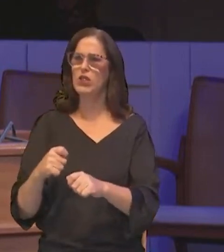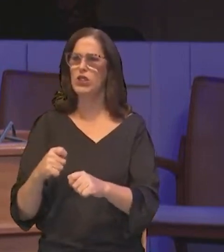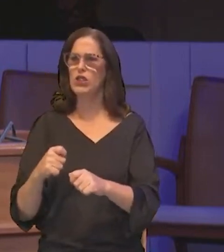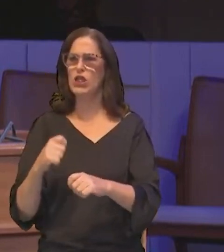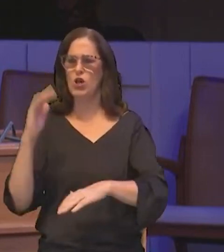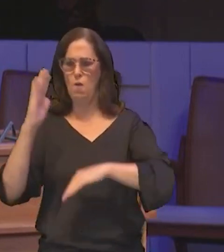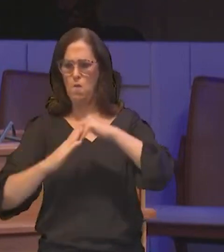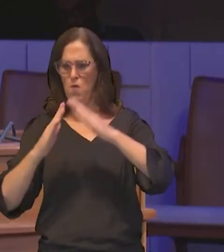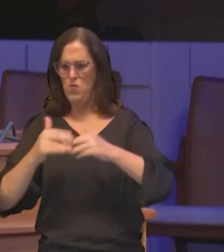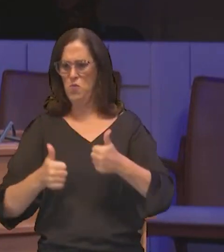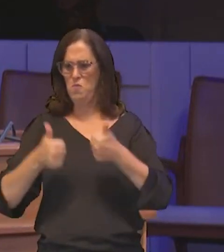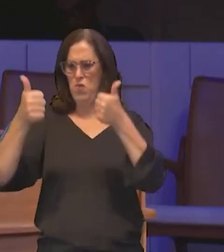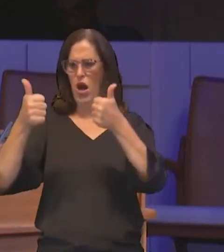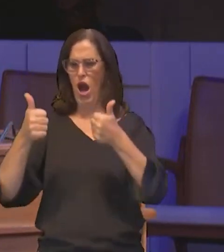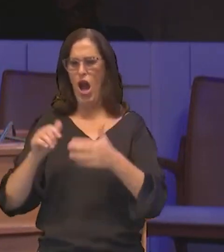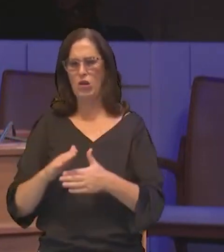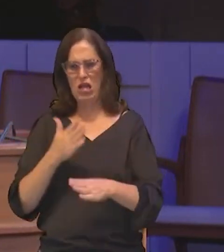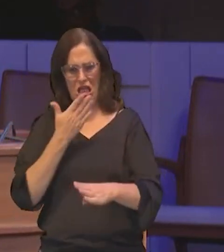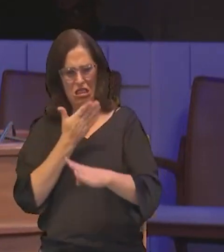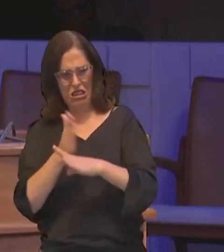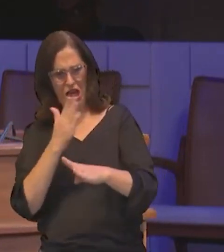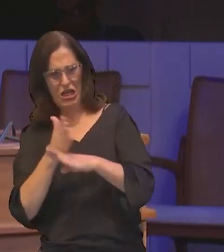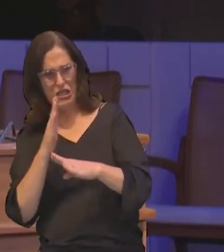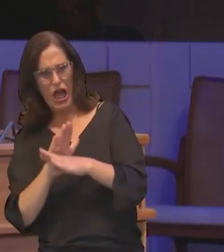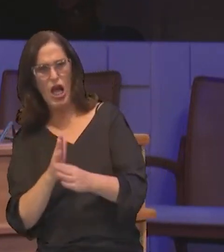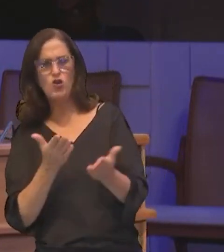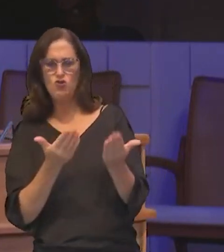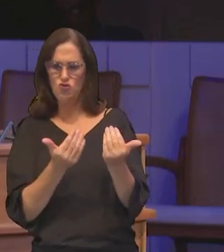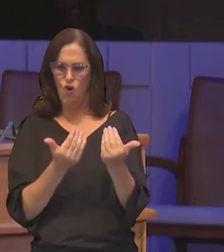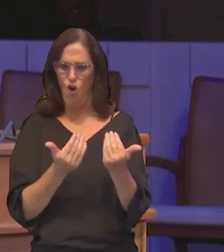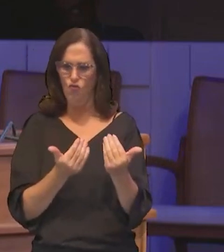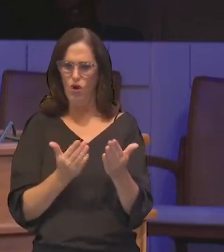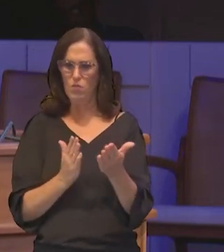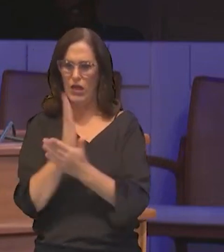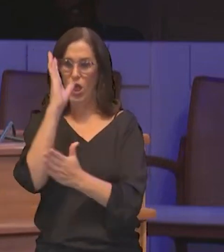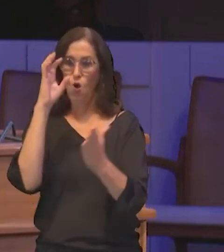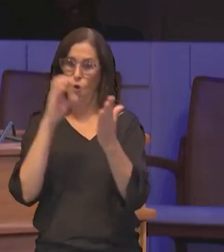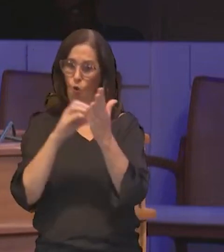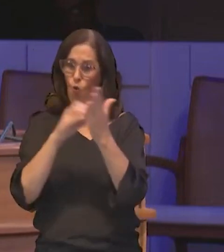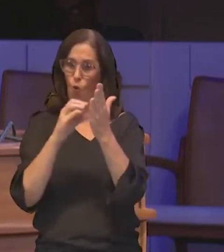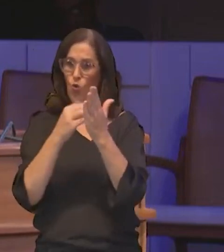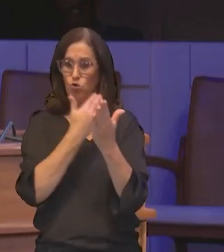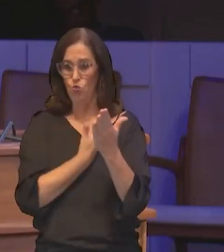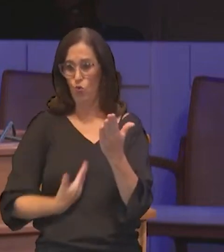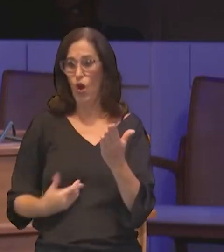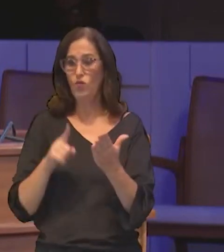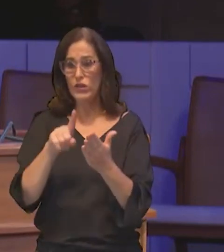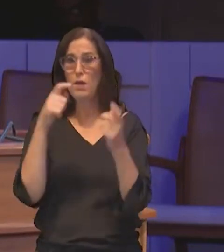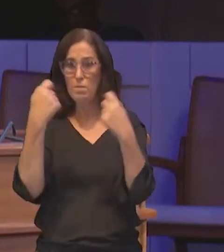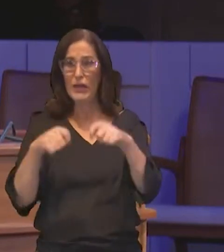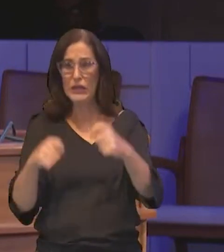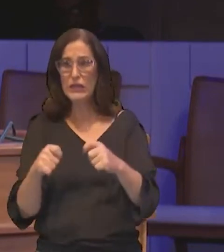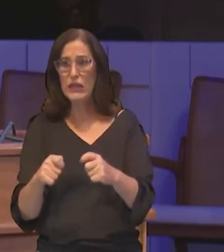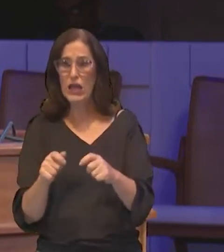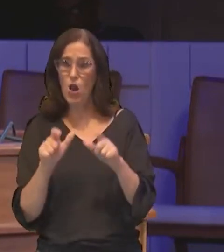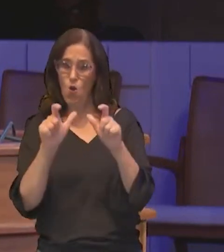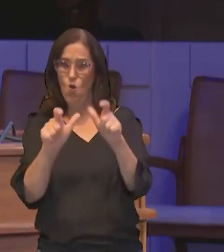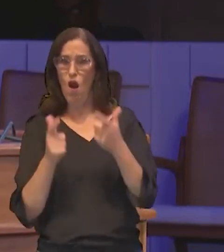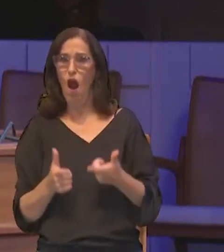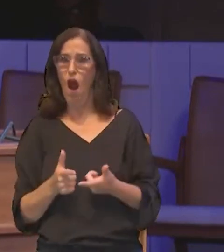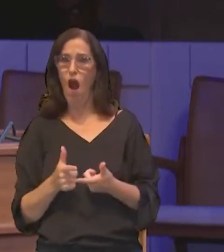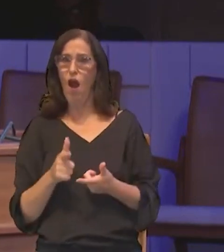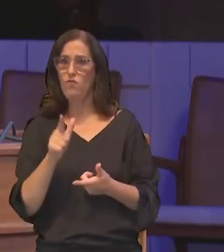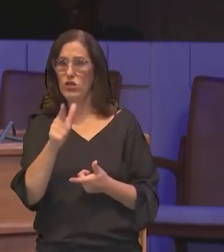lugar. Você é treinado, jovem, na faculdade, a passar no concurso público porque você precisa ter aquele lugar para que